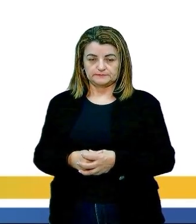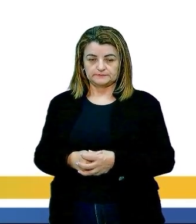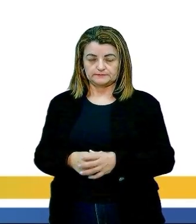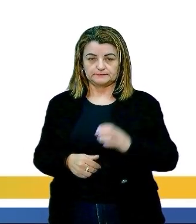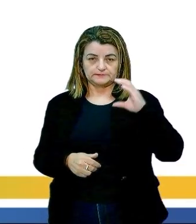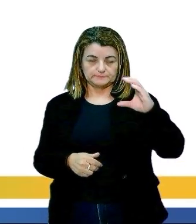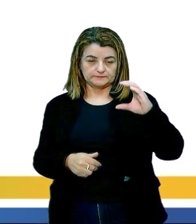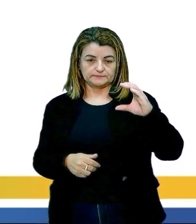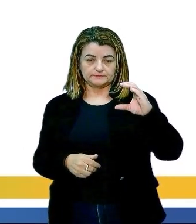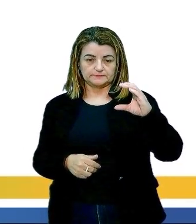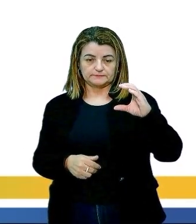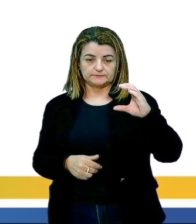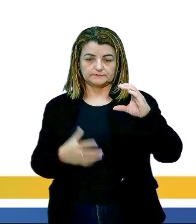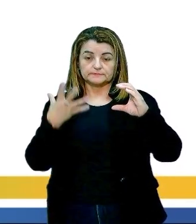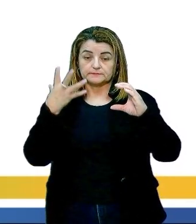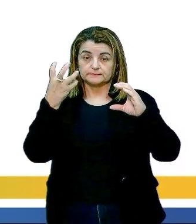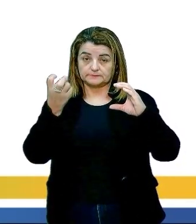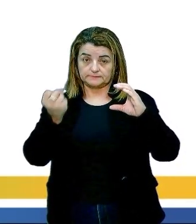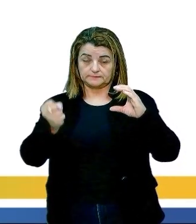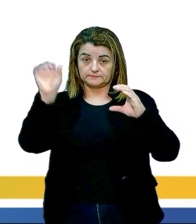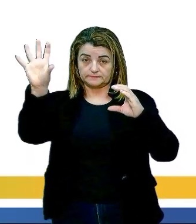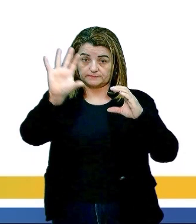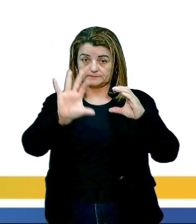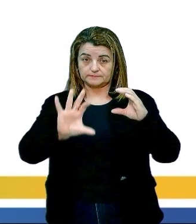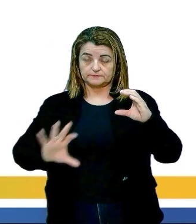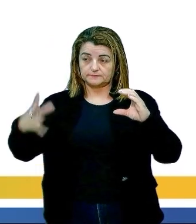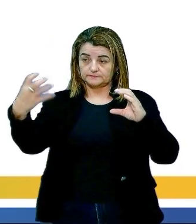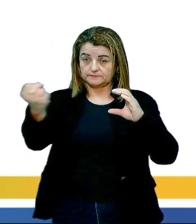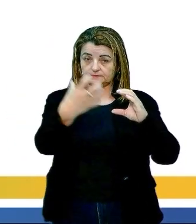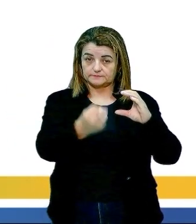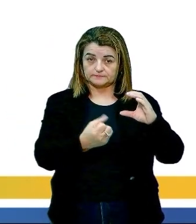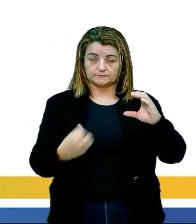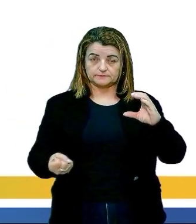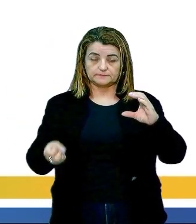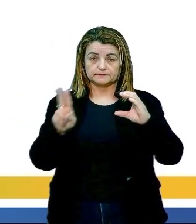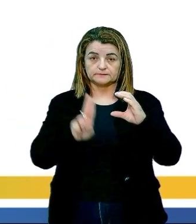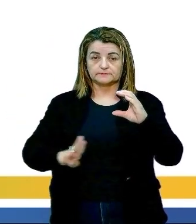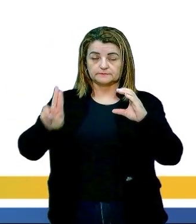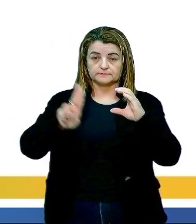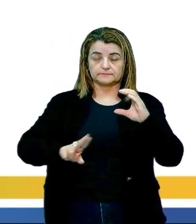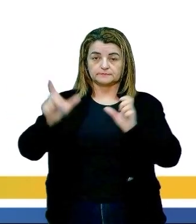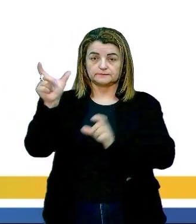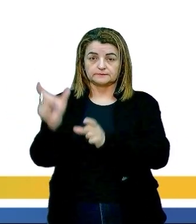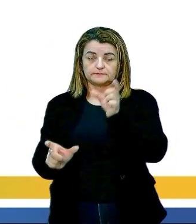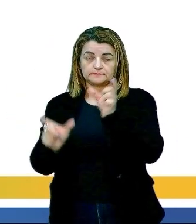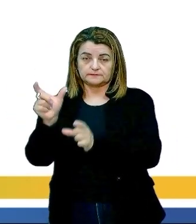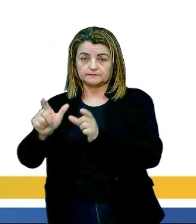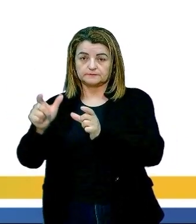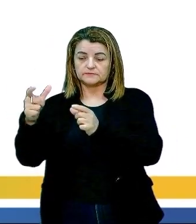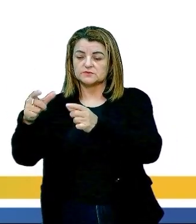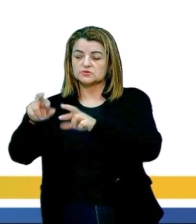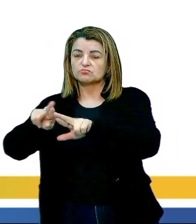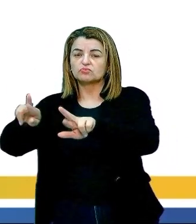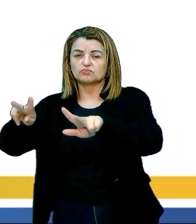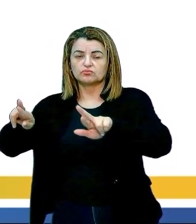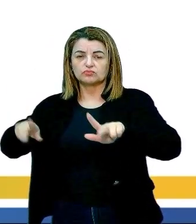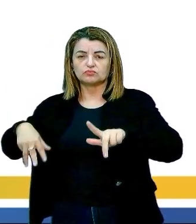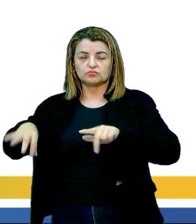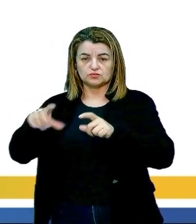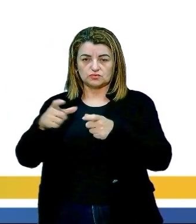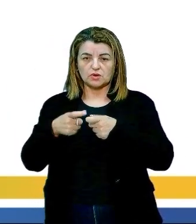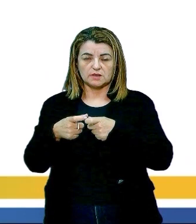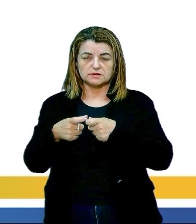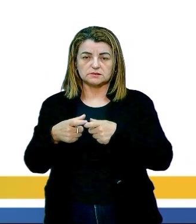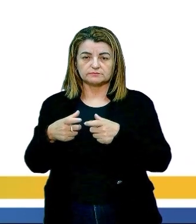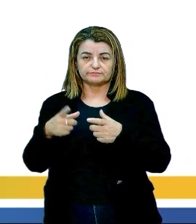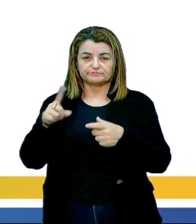Na letra C, aceitação dos regionalismos utilizado por pessoas de diferentes lugares. Seria